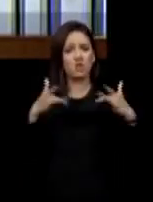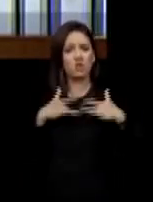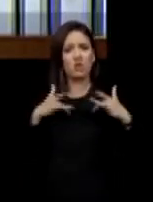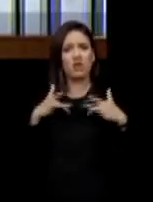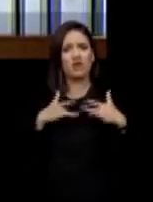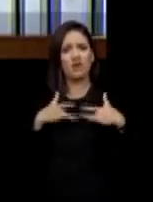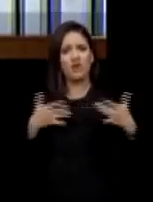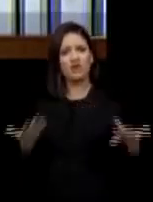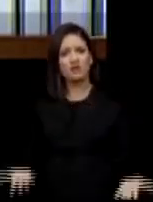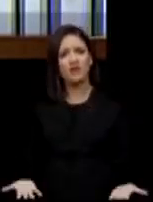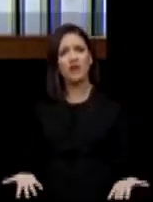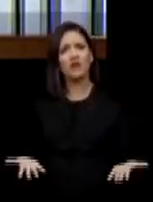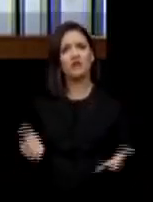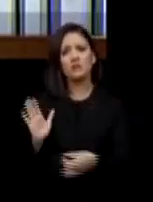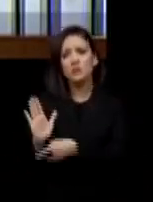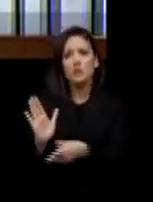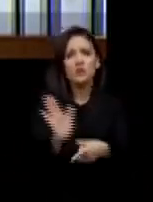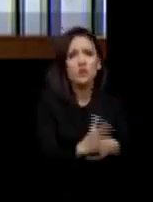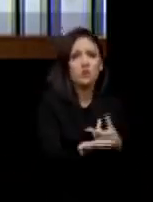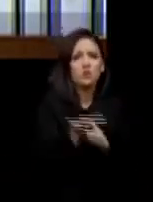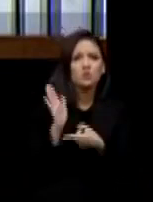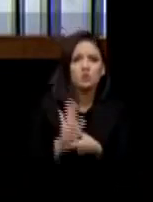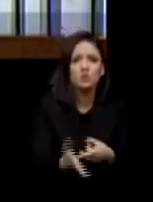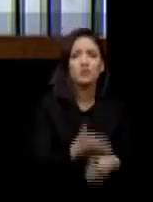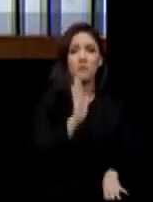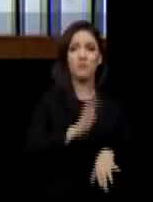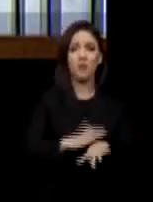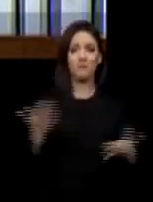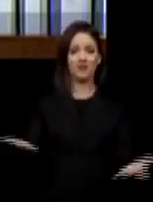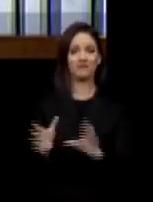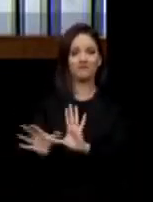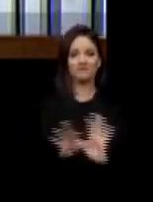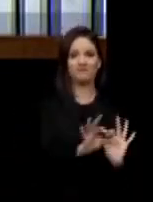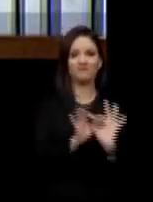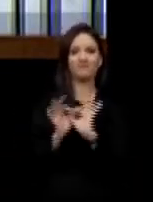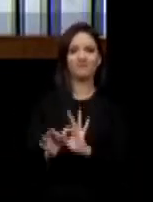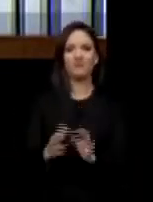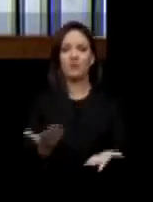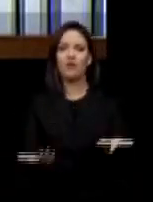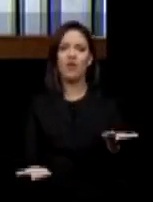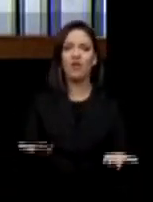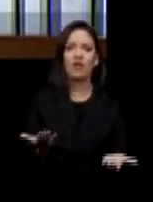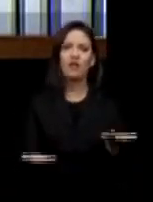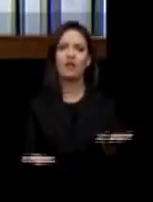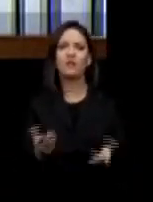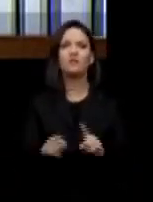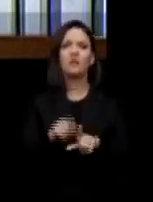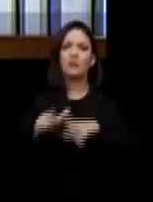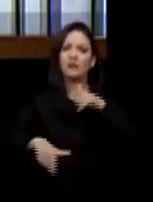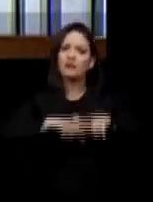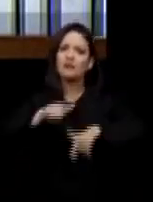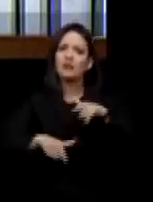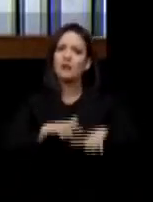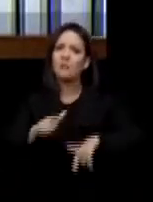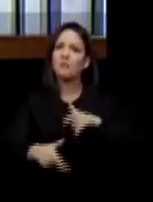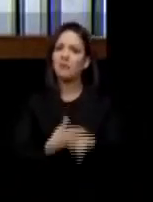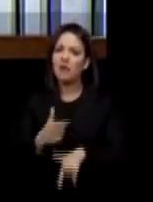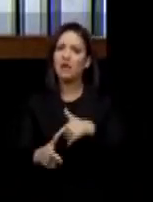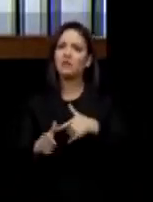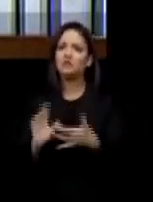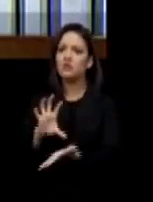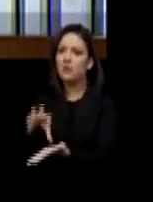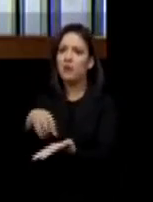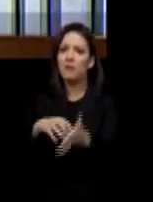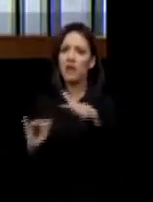espírito coletivo. É momento de harmonia, de equilíbrio e de ação coordenada entre as